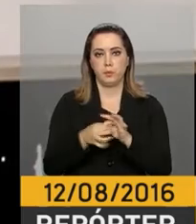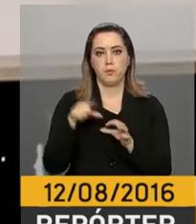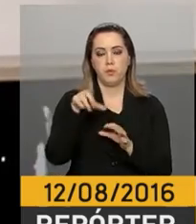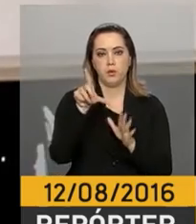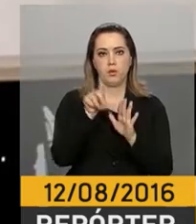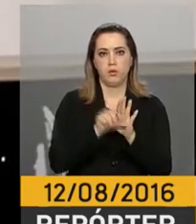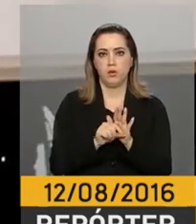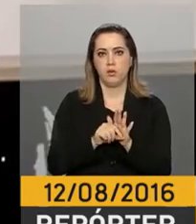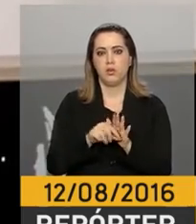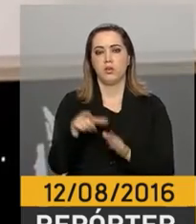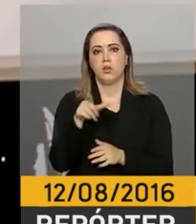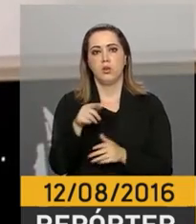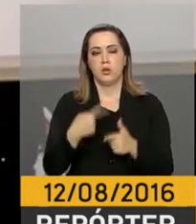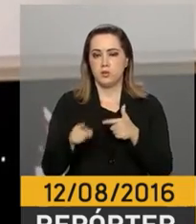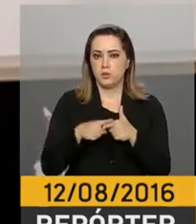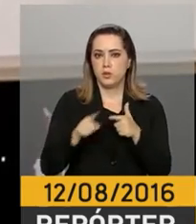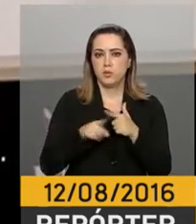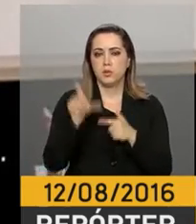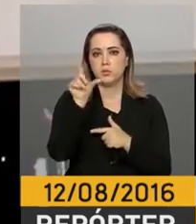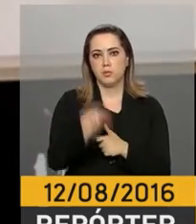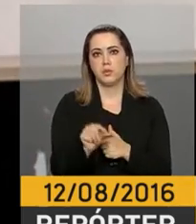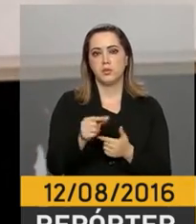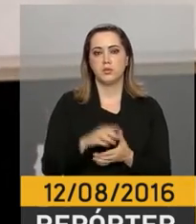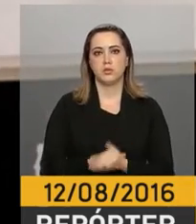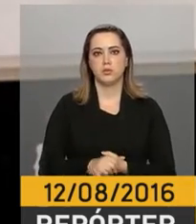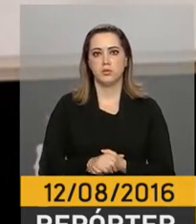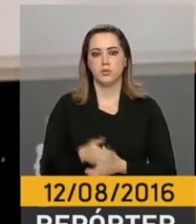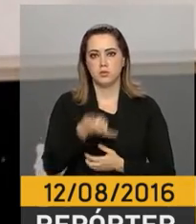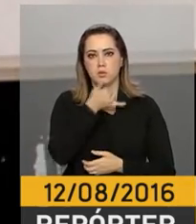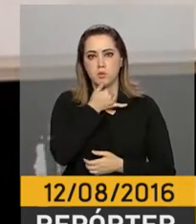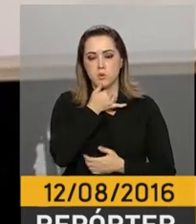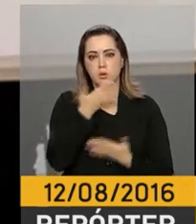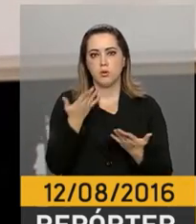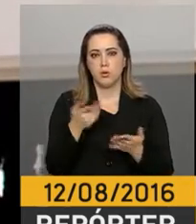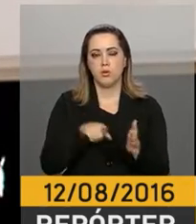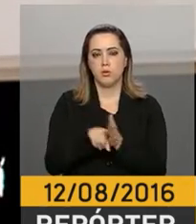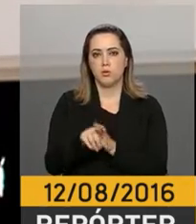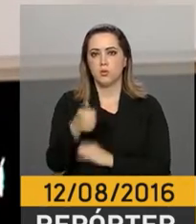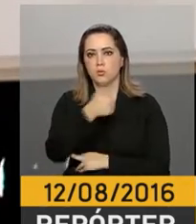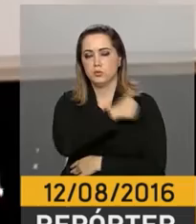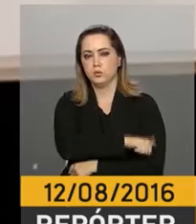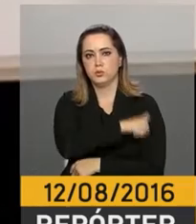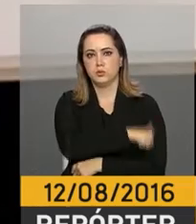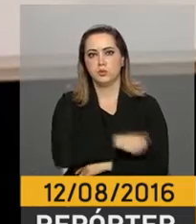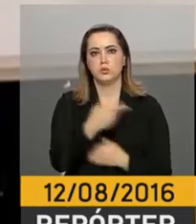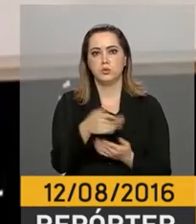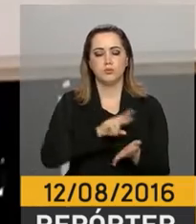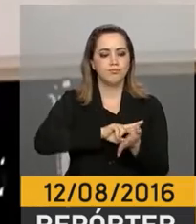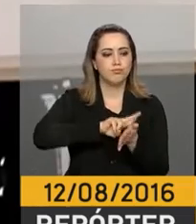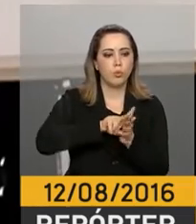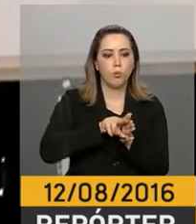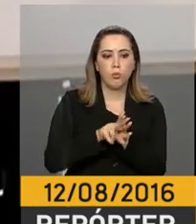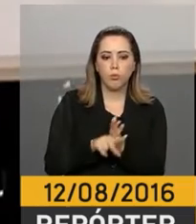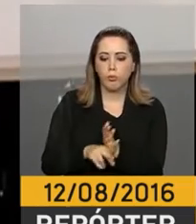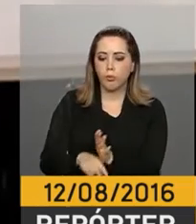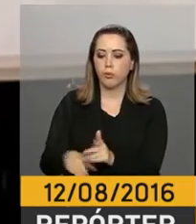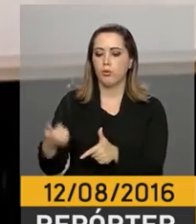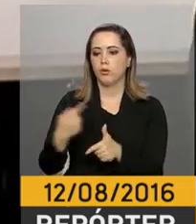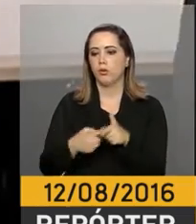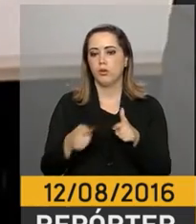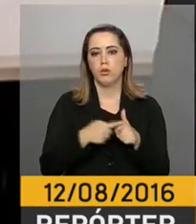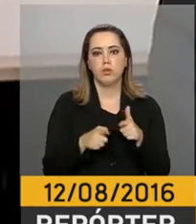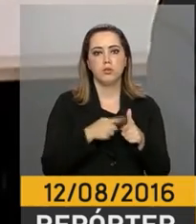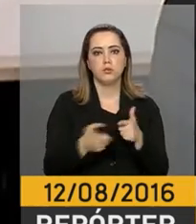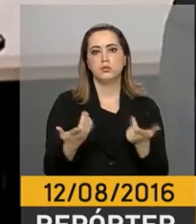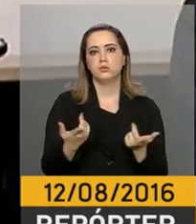e o resto do Rio de Janeiro. Ministro, sem dúvida alguma foi lamentável, mas a cidade do Rio de Janeiro teve outras ocorrências, tipo assim, o conjunto de favelas do Alemão,